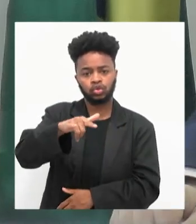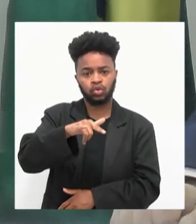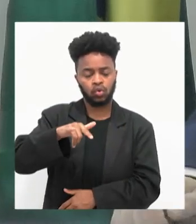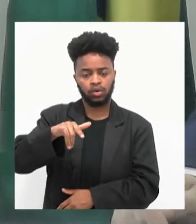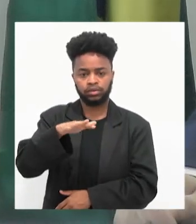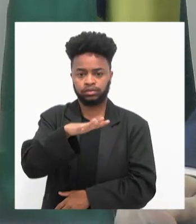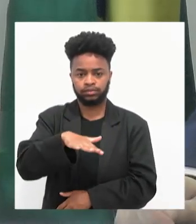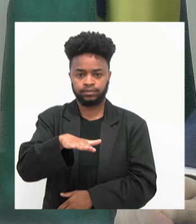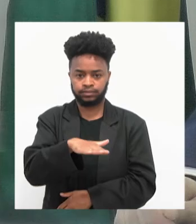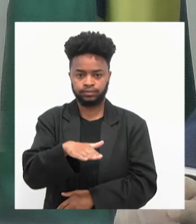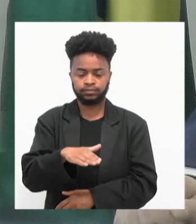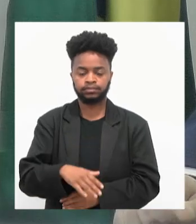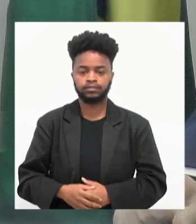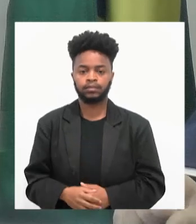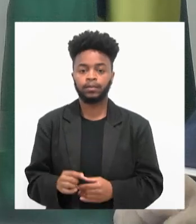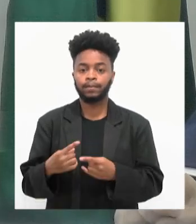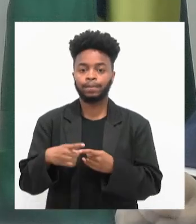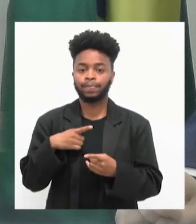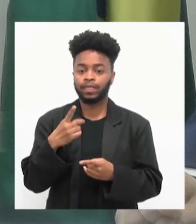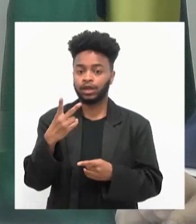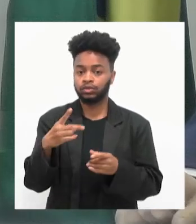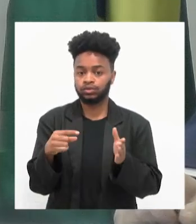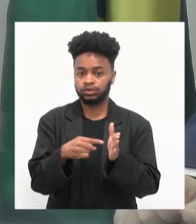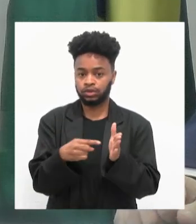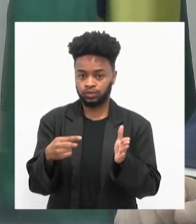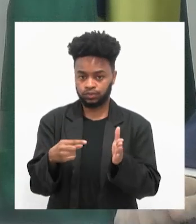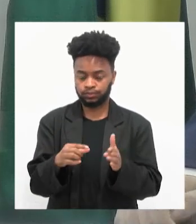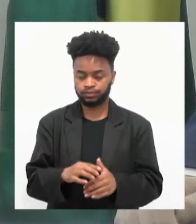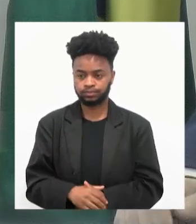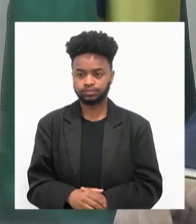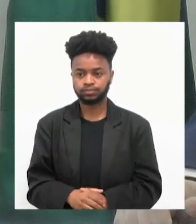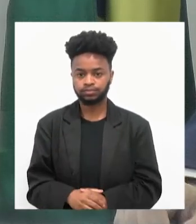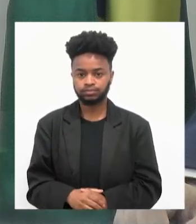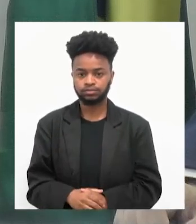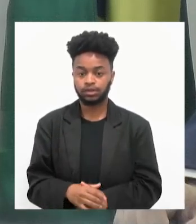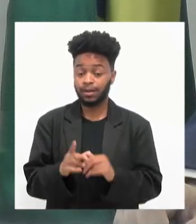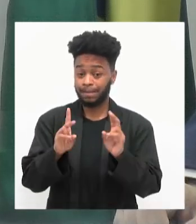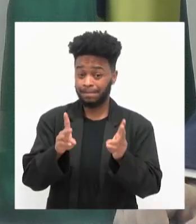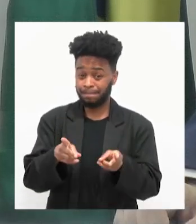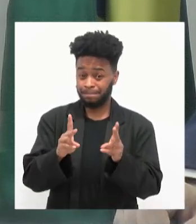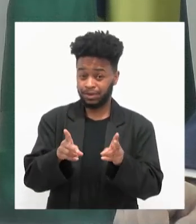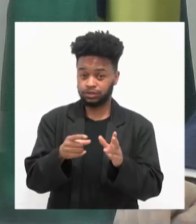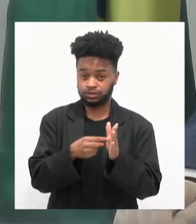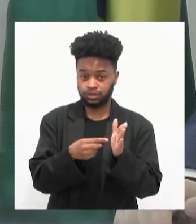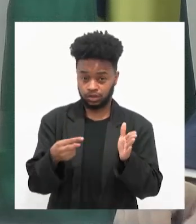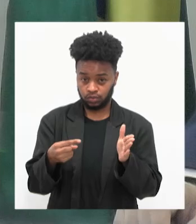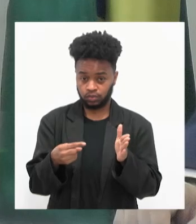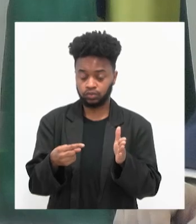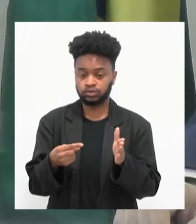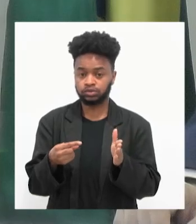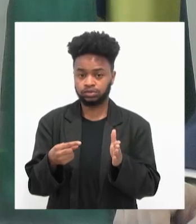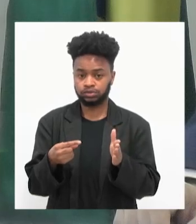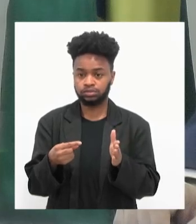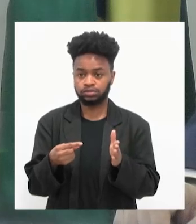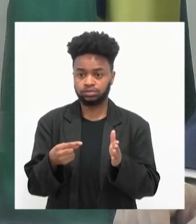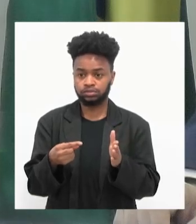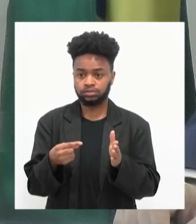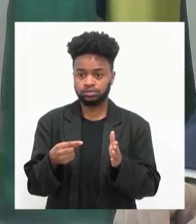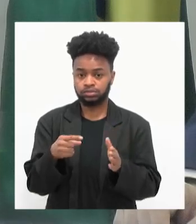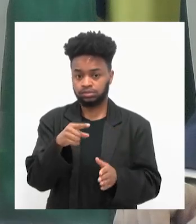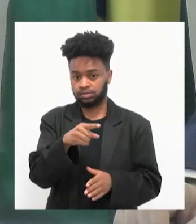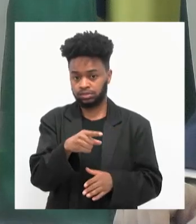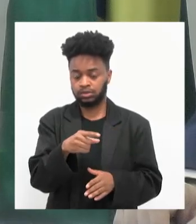lá. Porque eu tenho 2 denúncias sobre ali. A mesma denúncia feita por esse grande